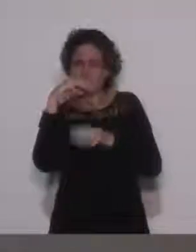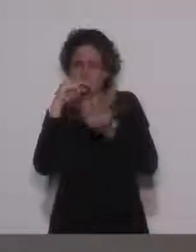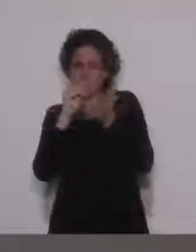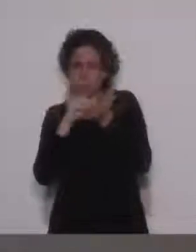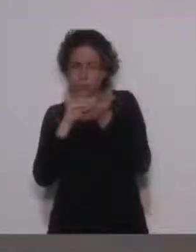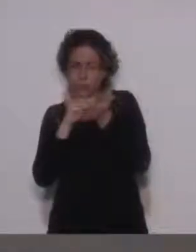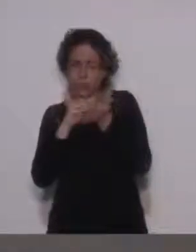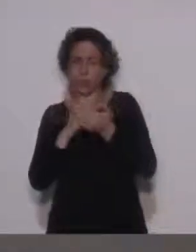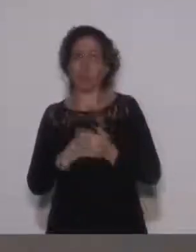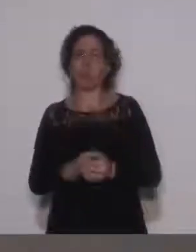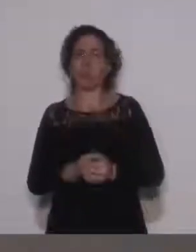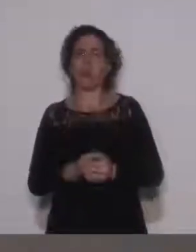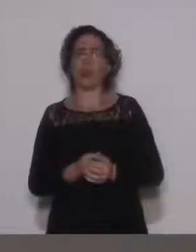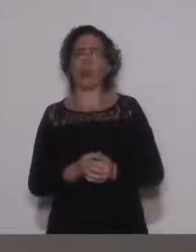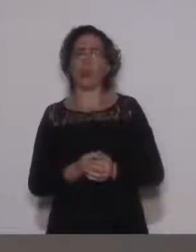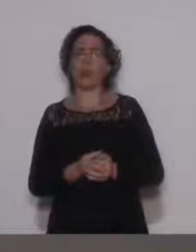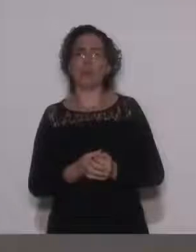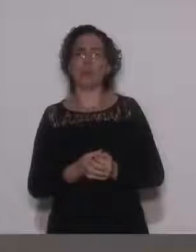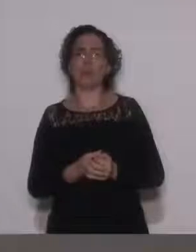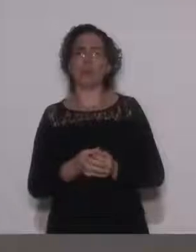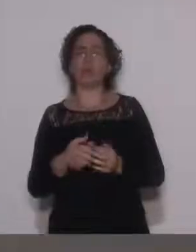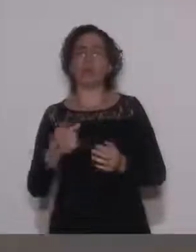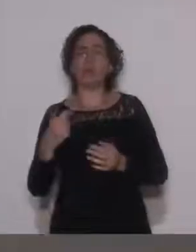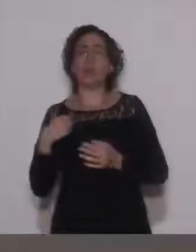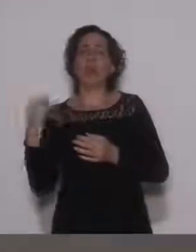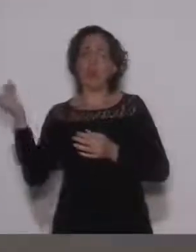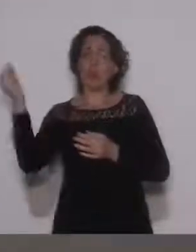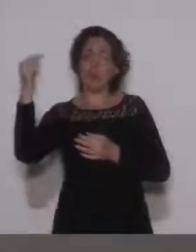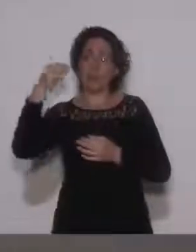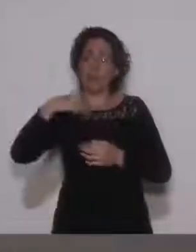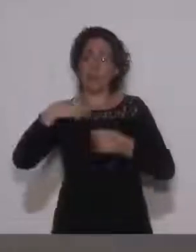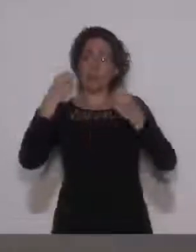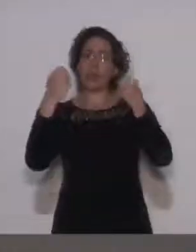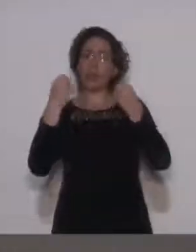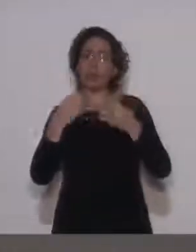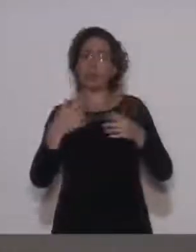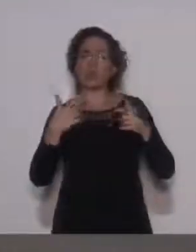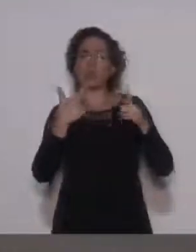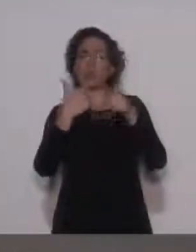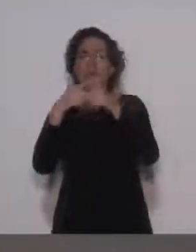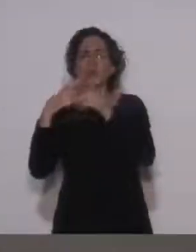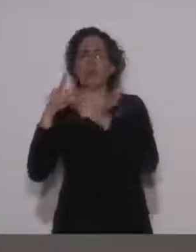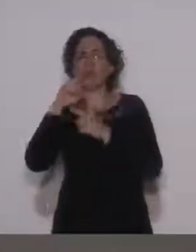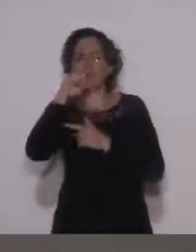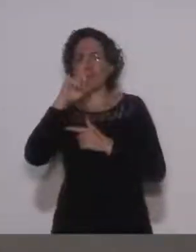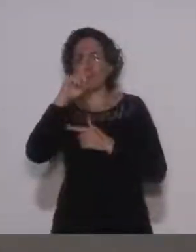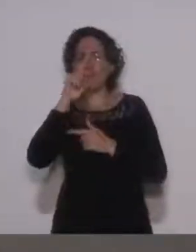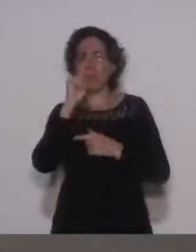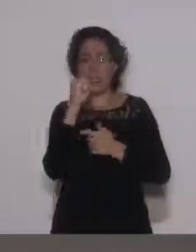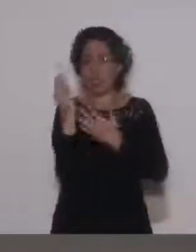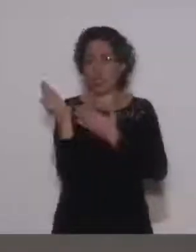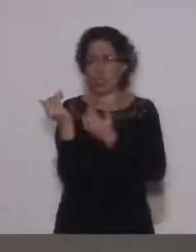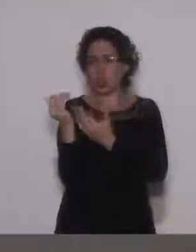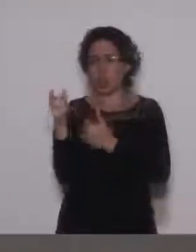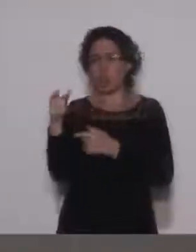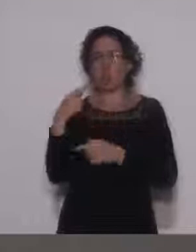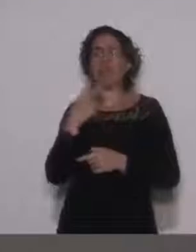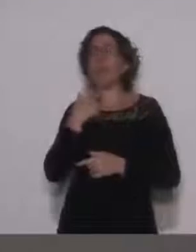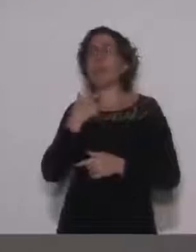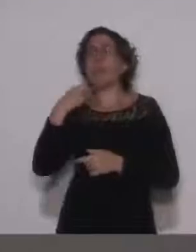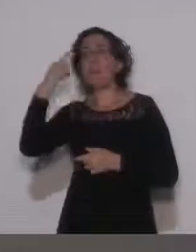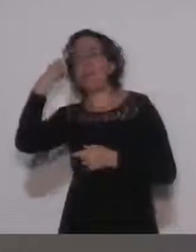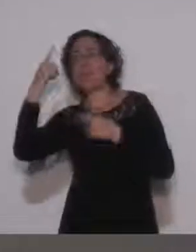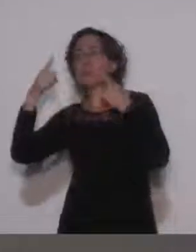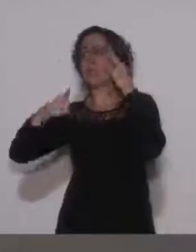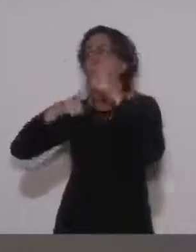restam, vem trazer à tona a questão da violência. Porque se a gente não tem um jovem que está pensando em trabalhar, adivinha o